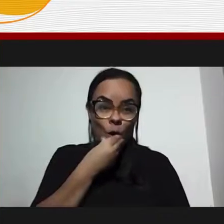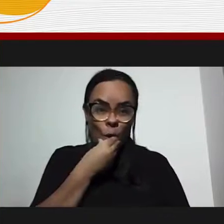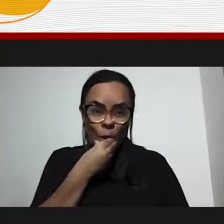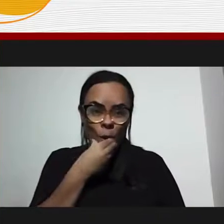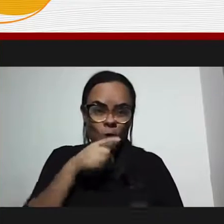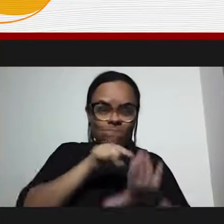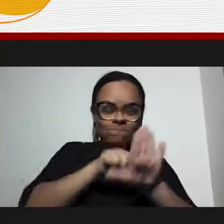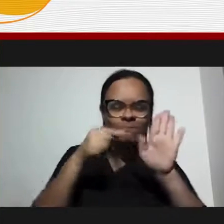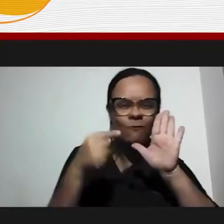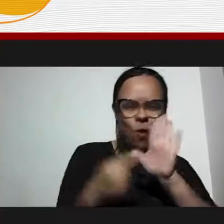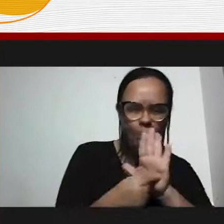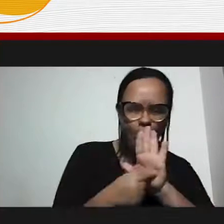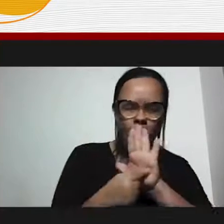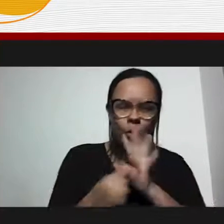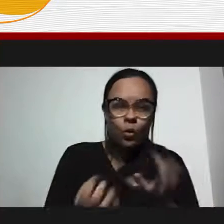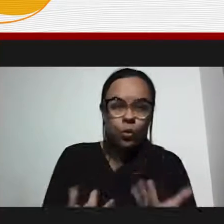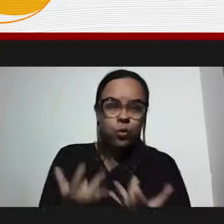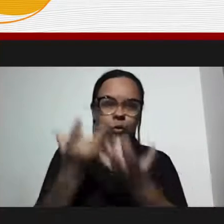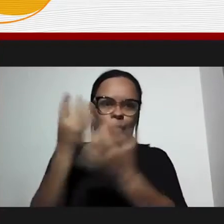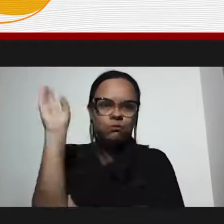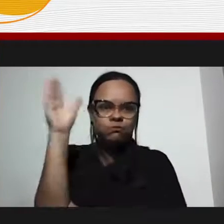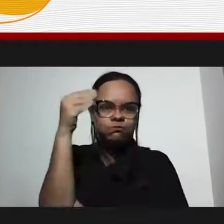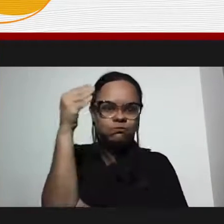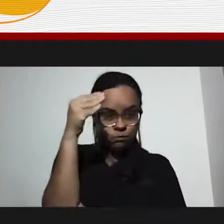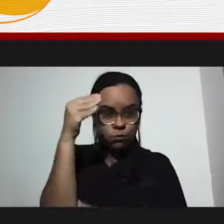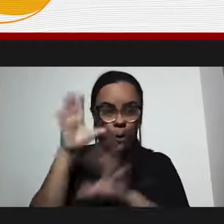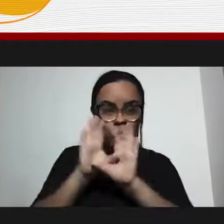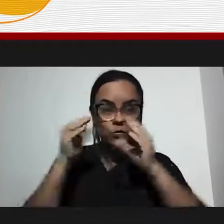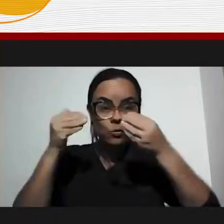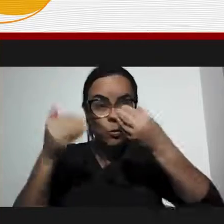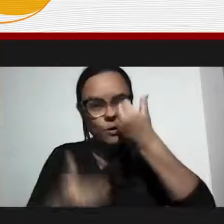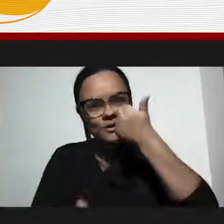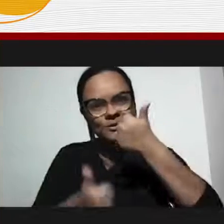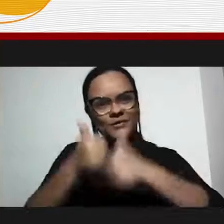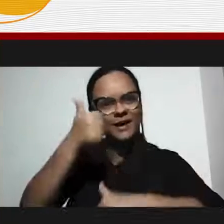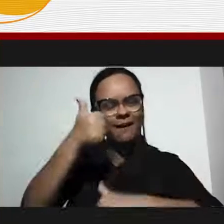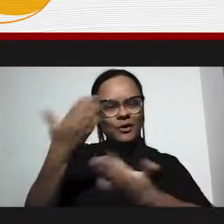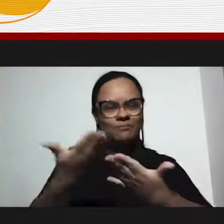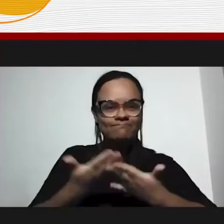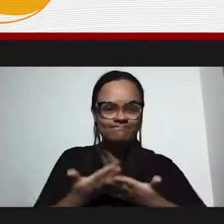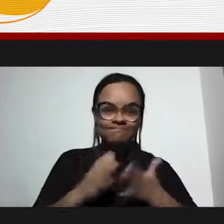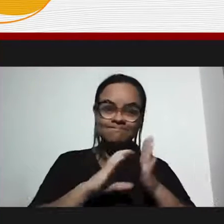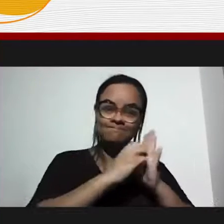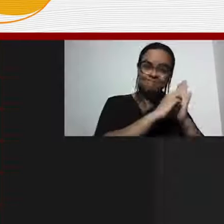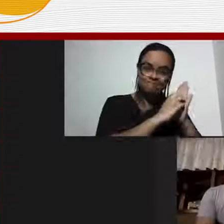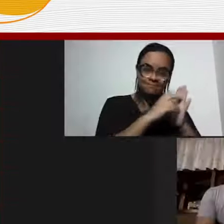Maracanã, seja super bem-vindo aqui na página do PSB Inclusão.